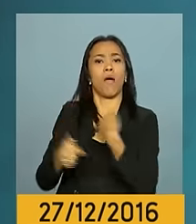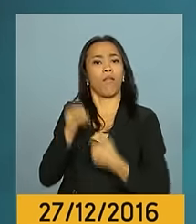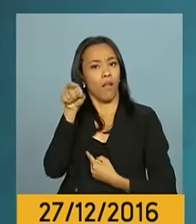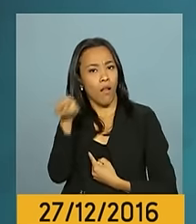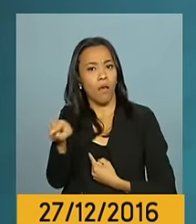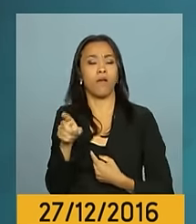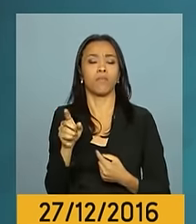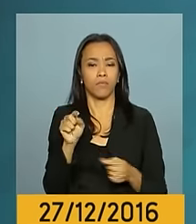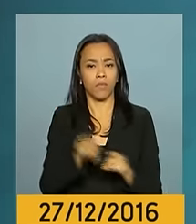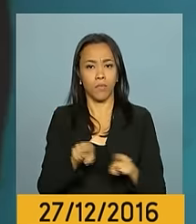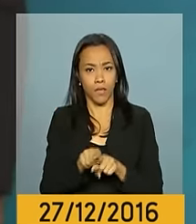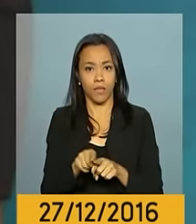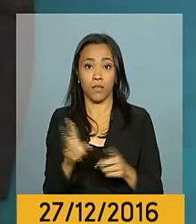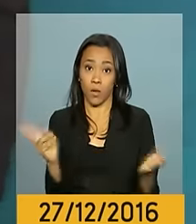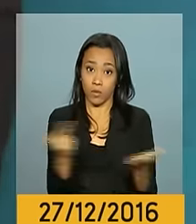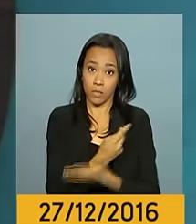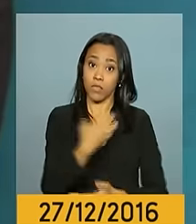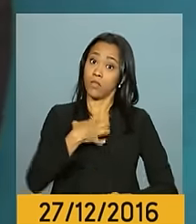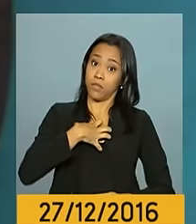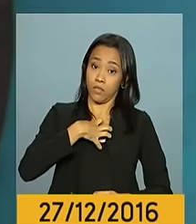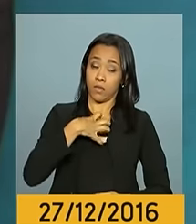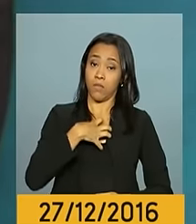Pernambuco e na